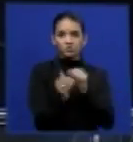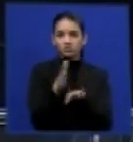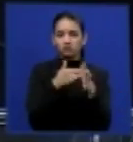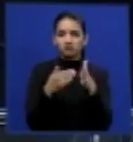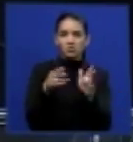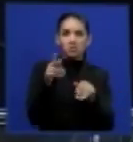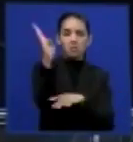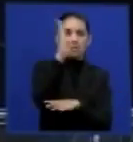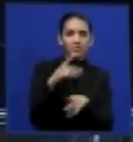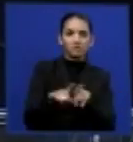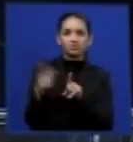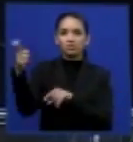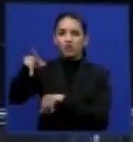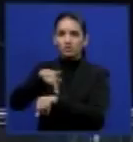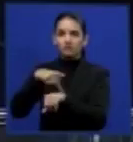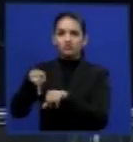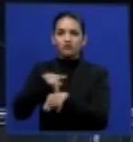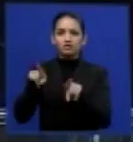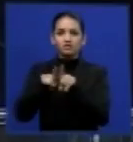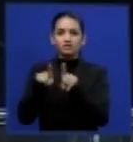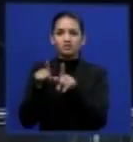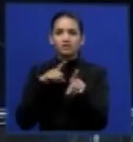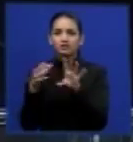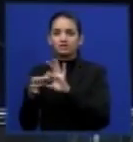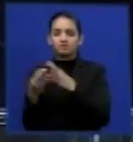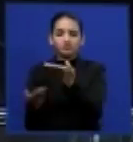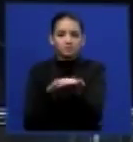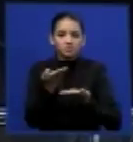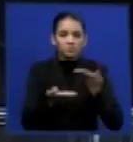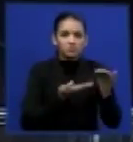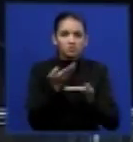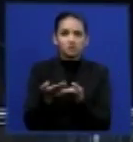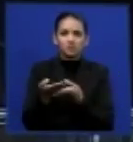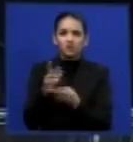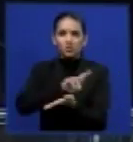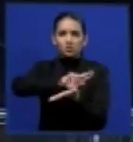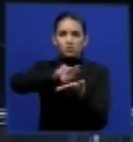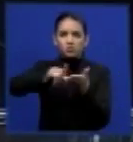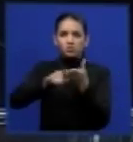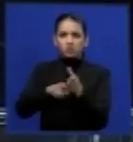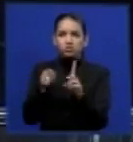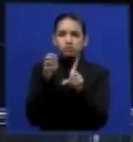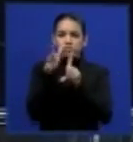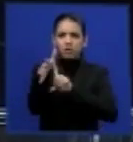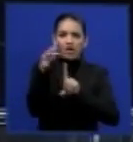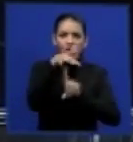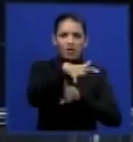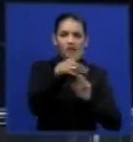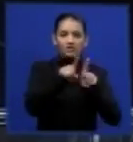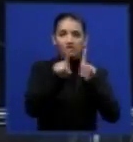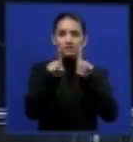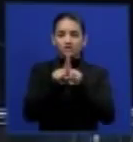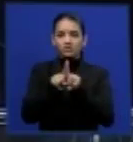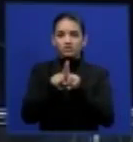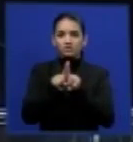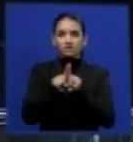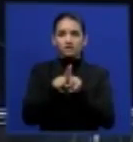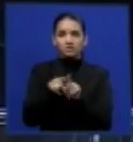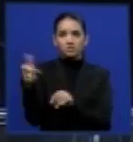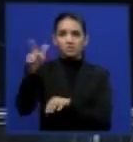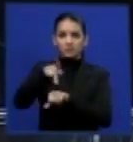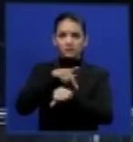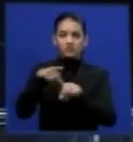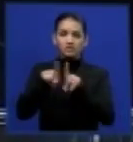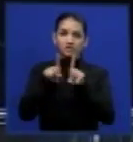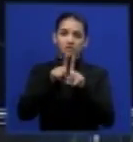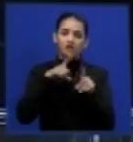diversas redes mundiais da sociedade civil e venho aqui na qualidade de especialista defender a proibição da importação de pneus usados